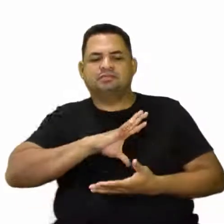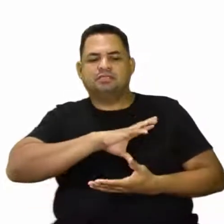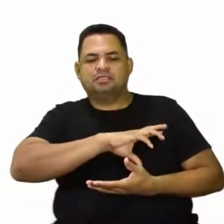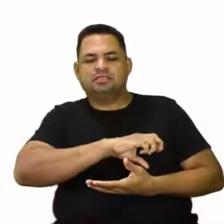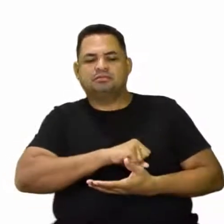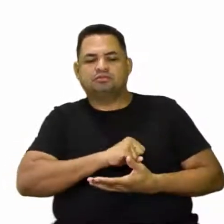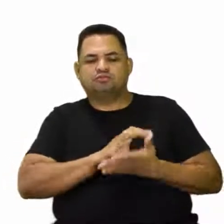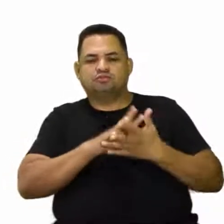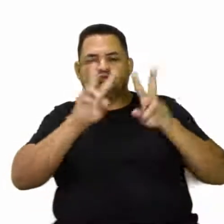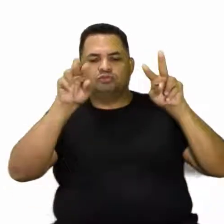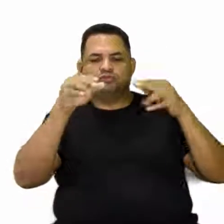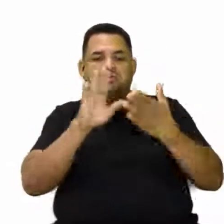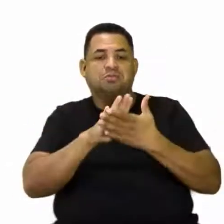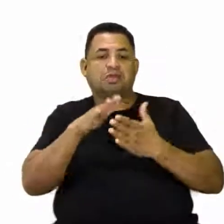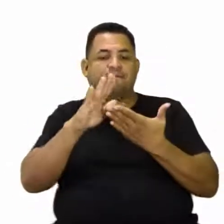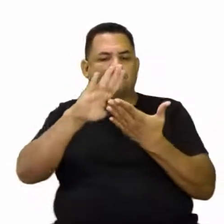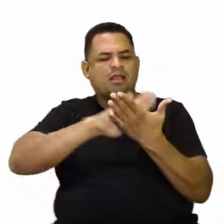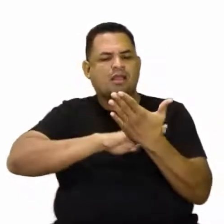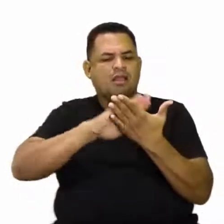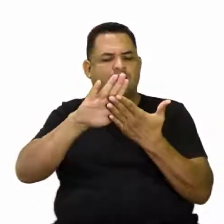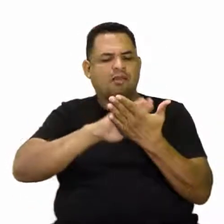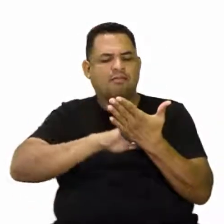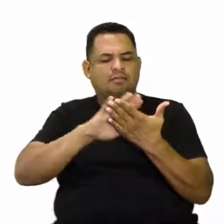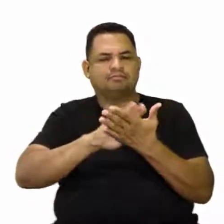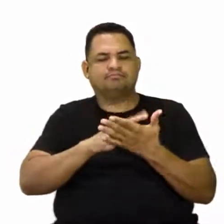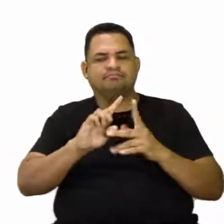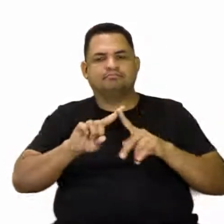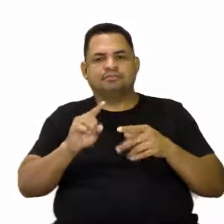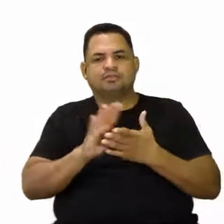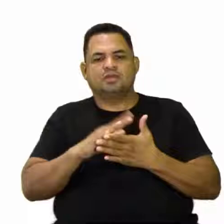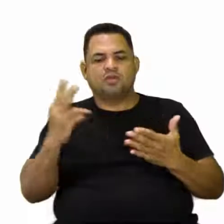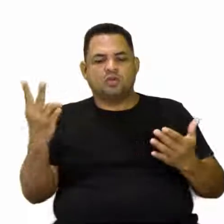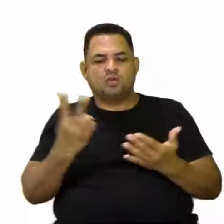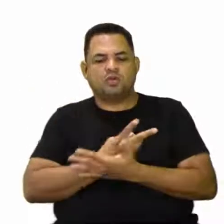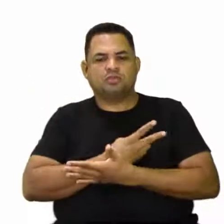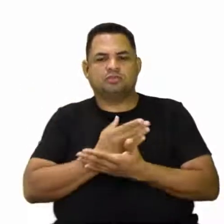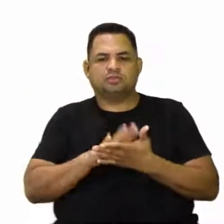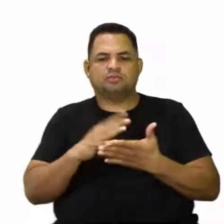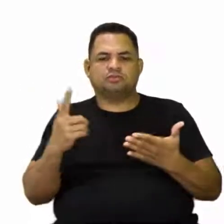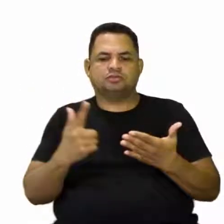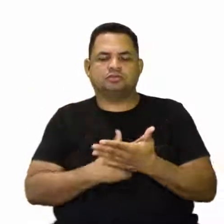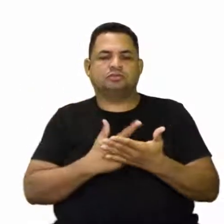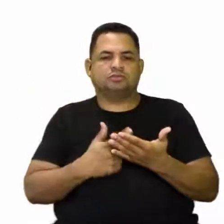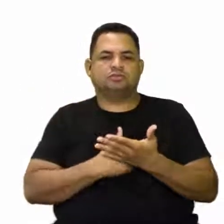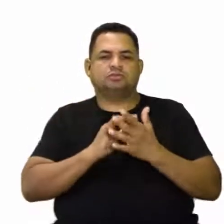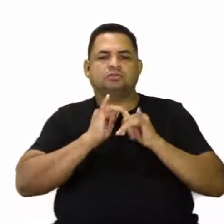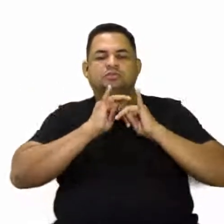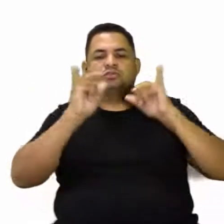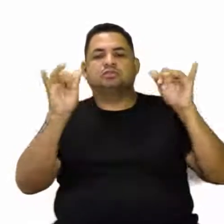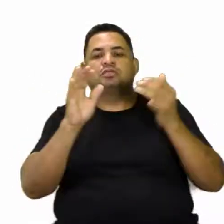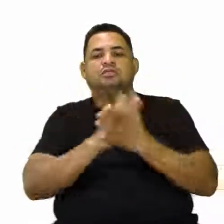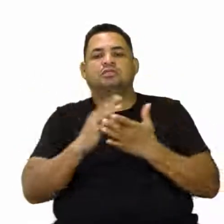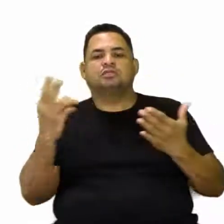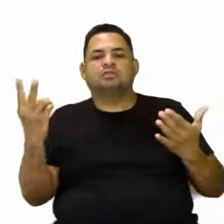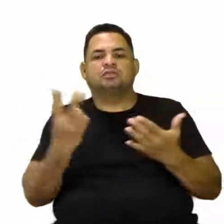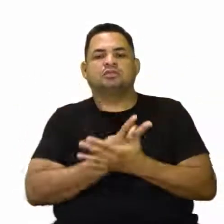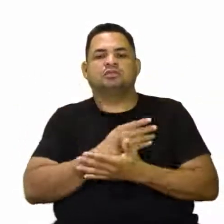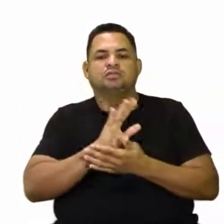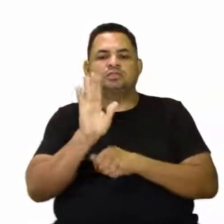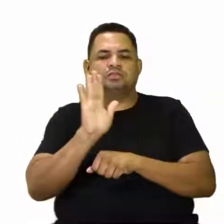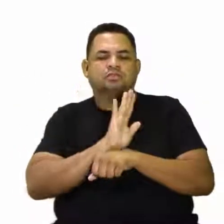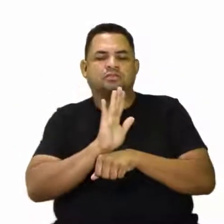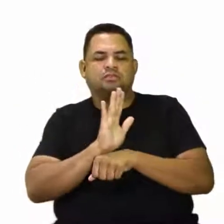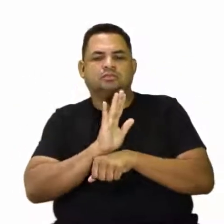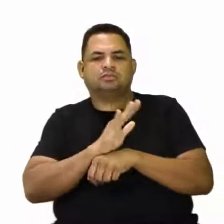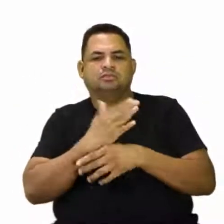título ou pela capa. Mas isso não acontece também só com livro, com jornal, com notícia. Sim. Acontece com filme.